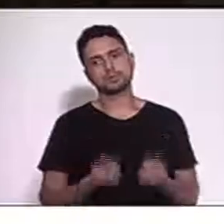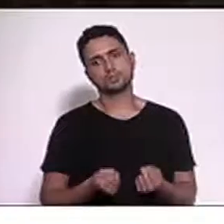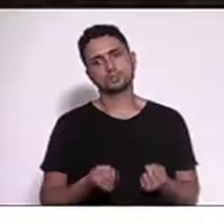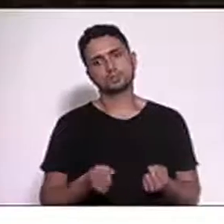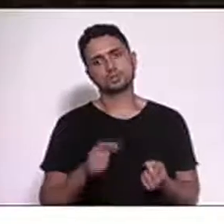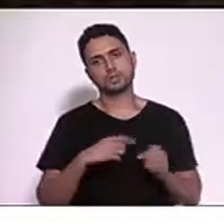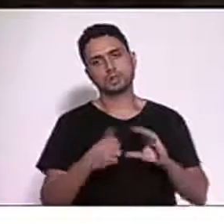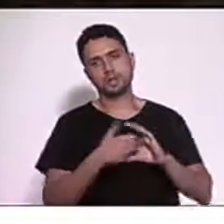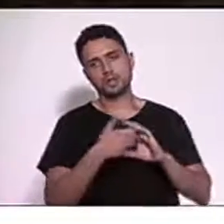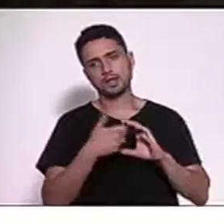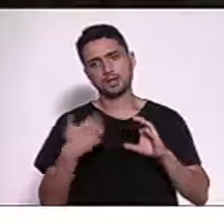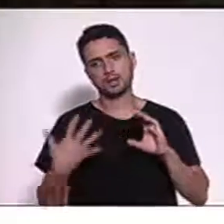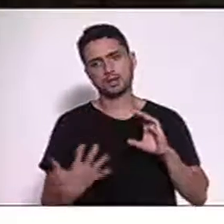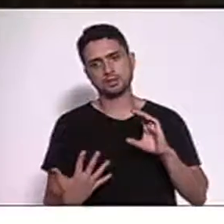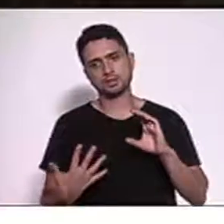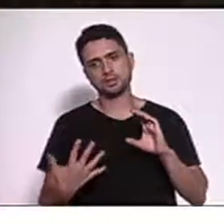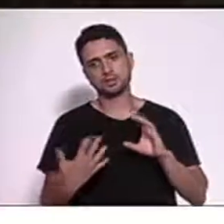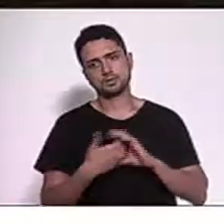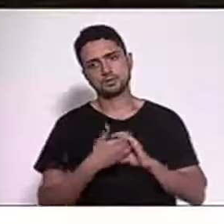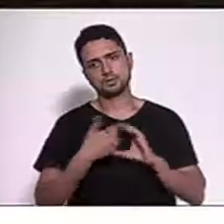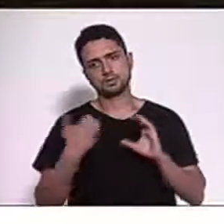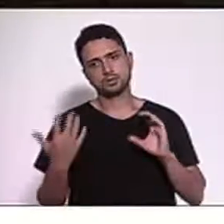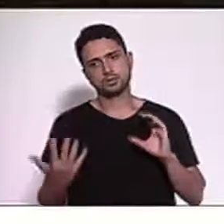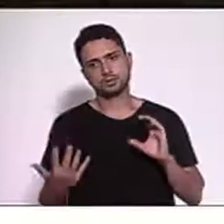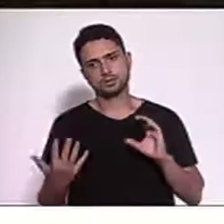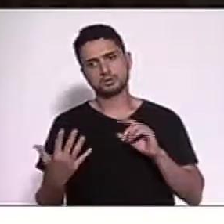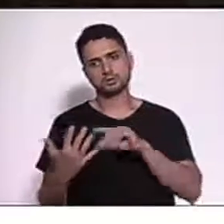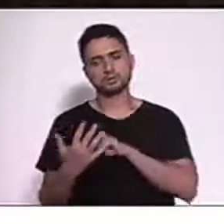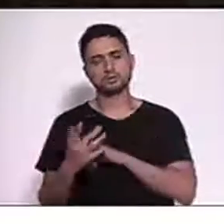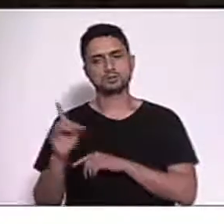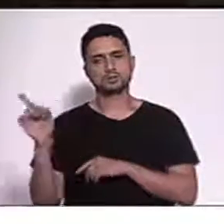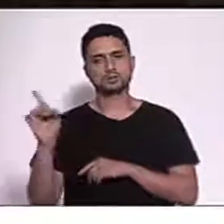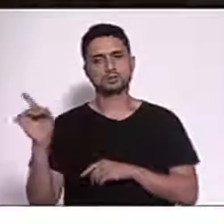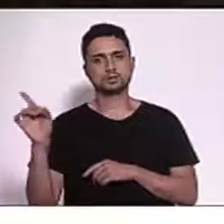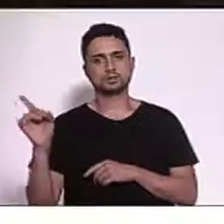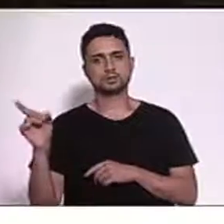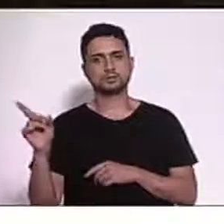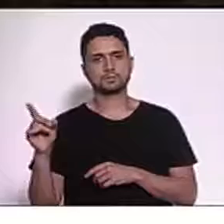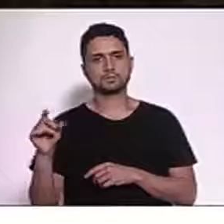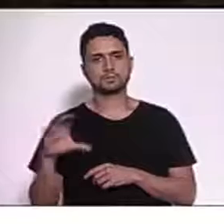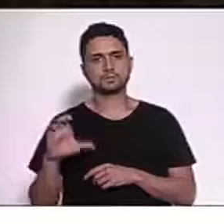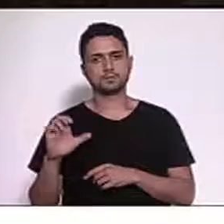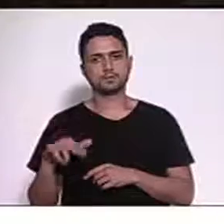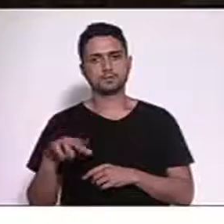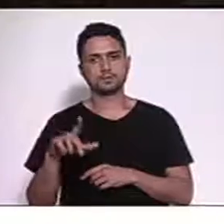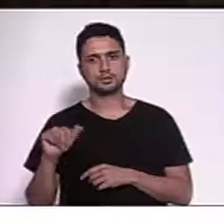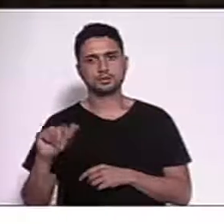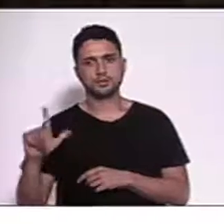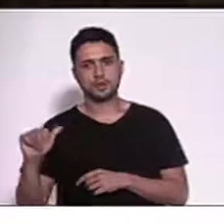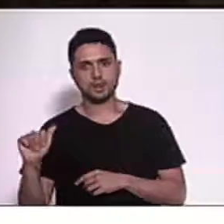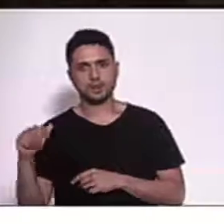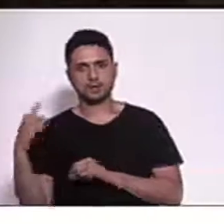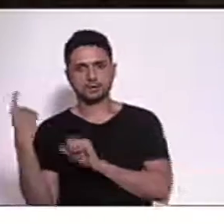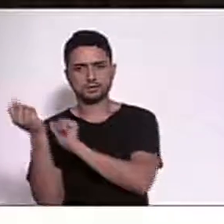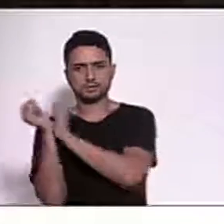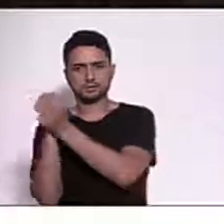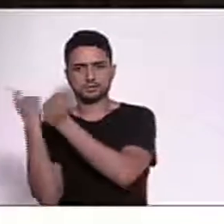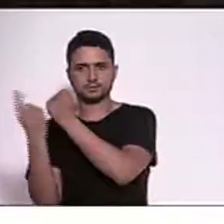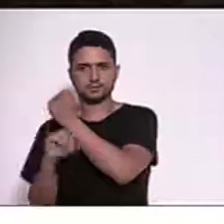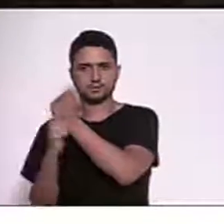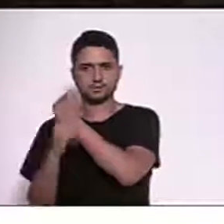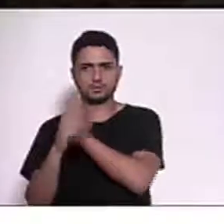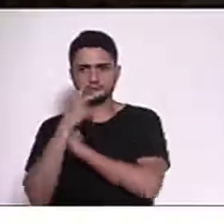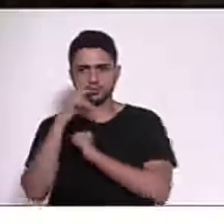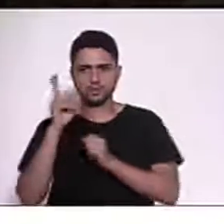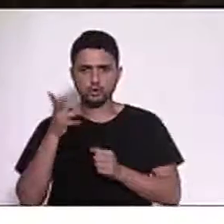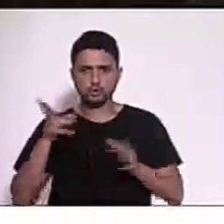as características da Casa Grande e Senzala permanecem na cabeça das pessoas, das elites e dos governantes